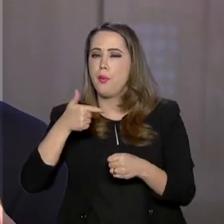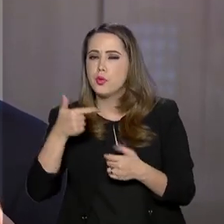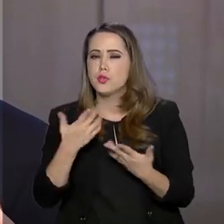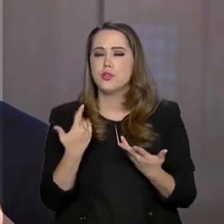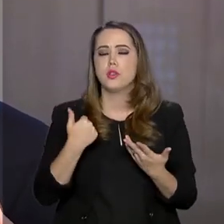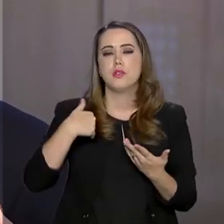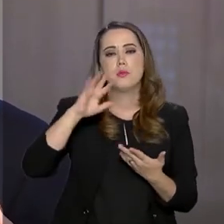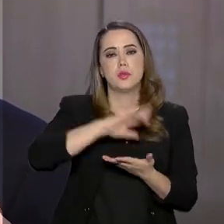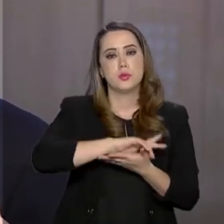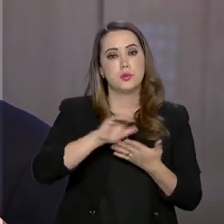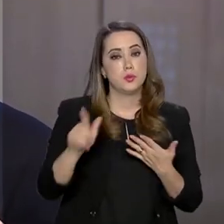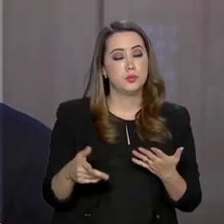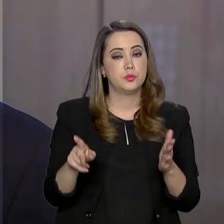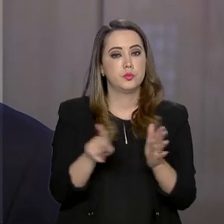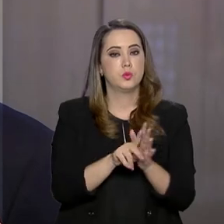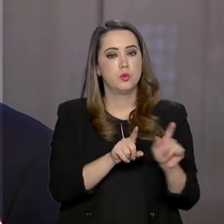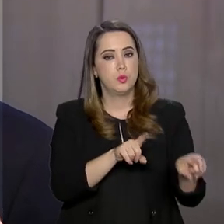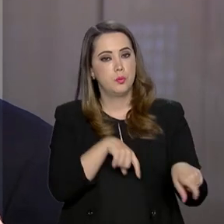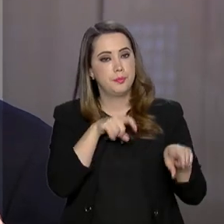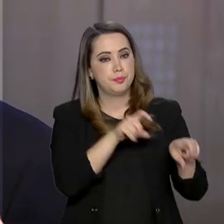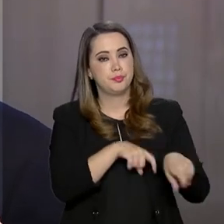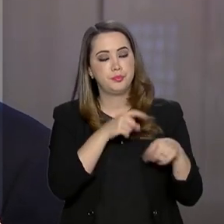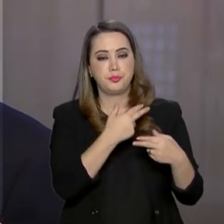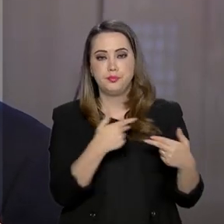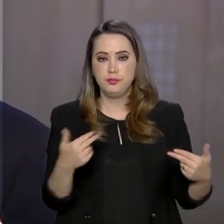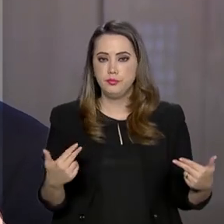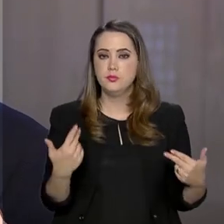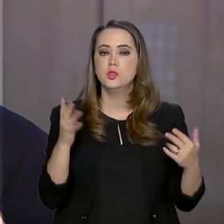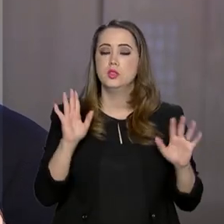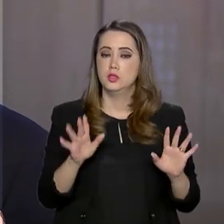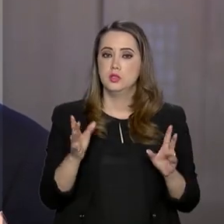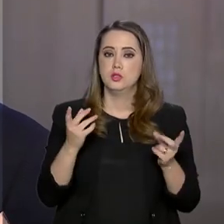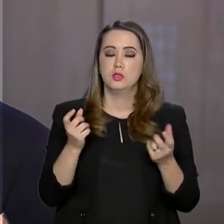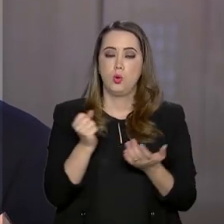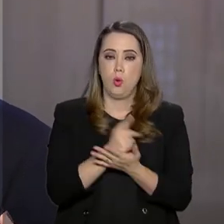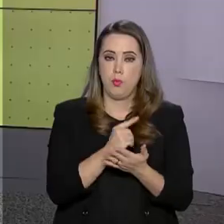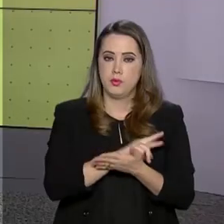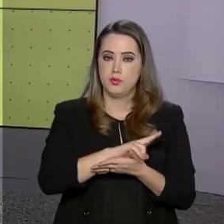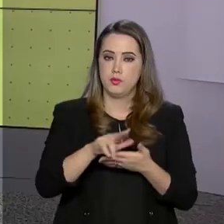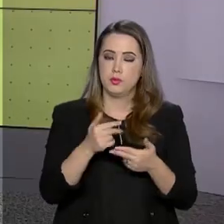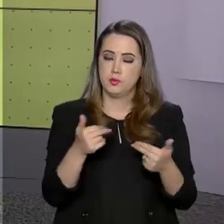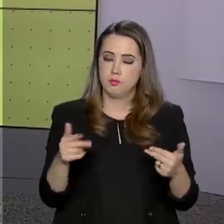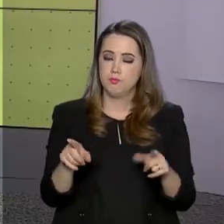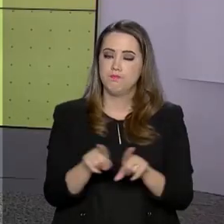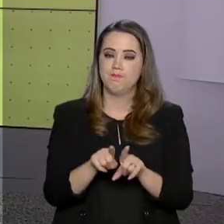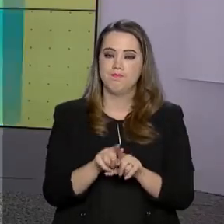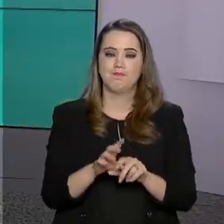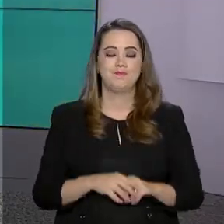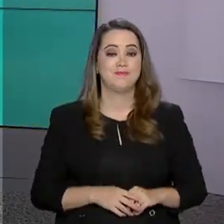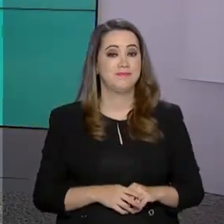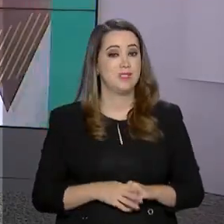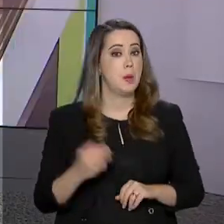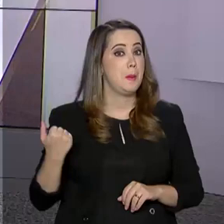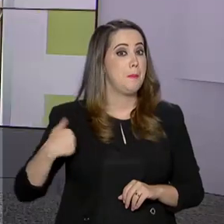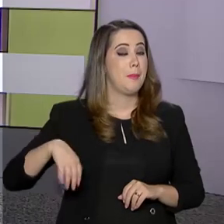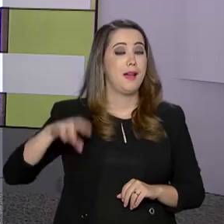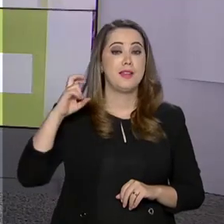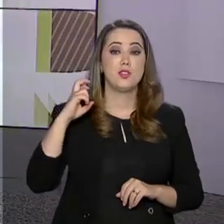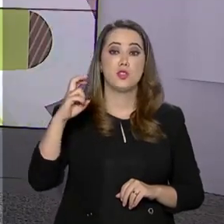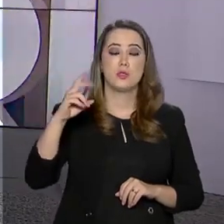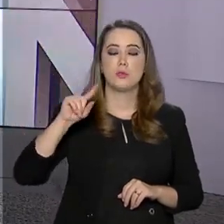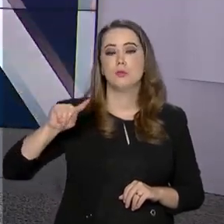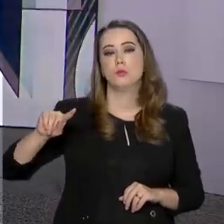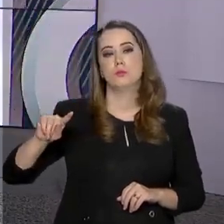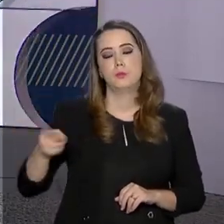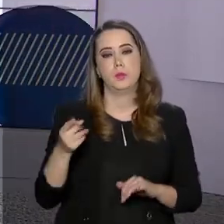adubos e fertilizantes brasil é um grande importador mundial desses bens também mais de 5 mil empresas foram autuadas